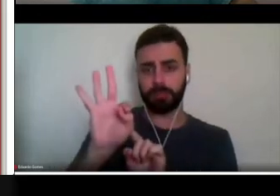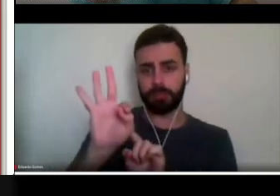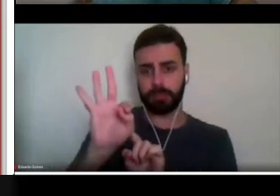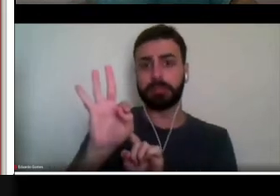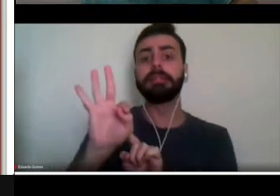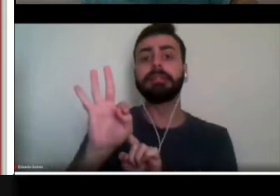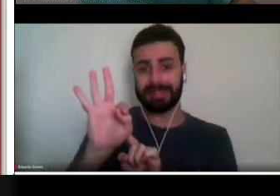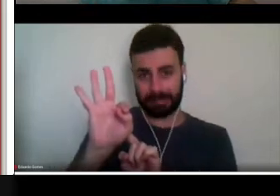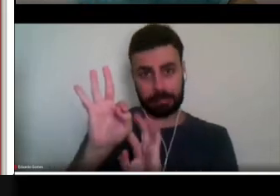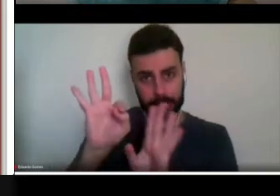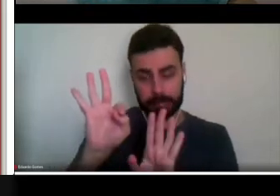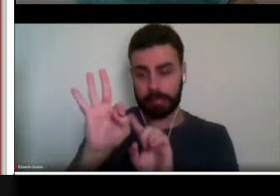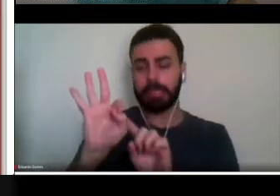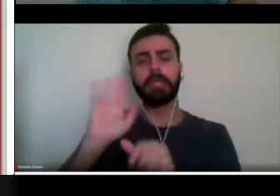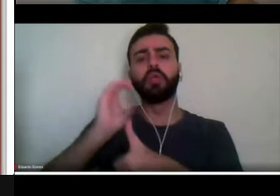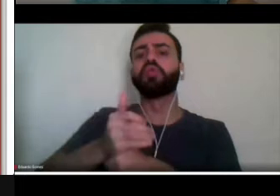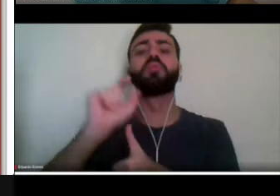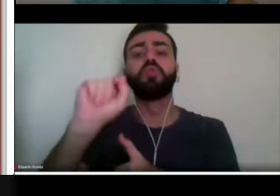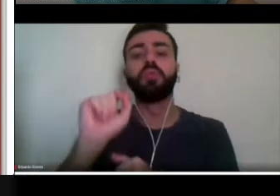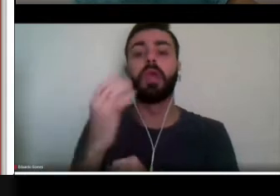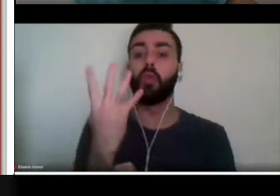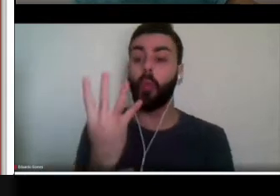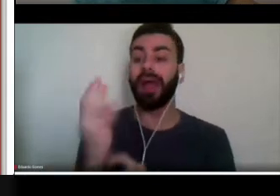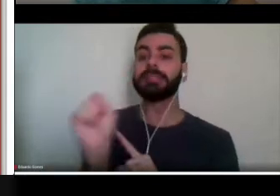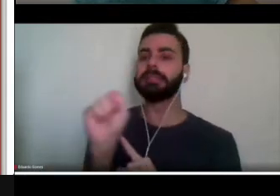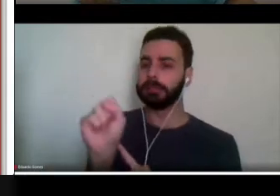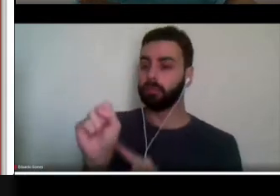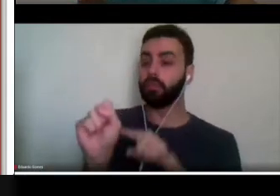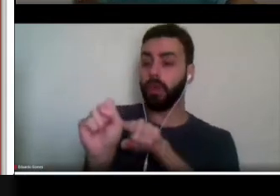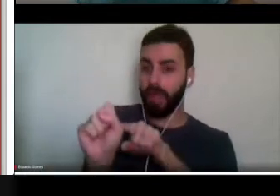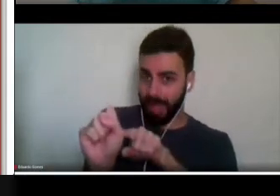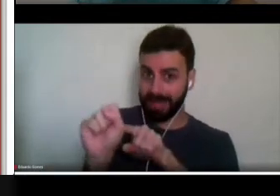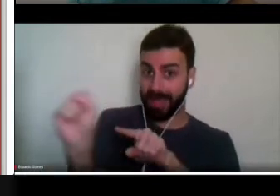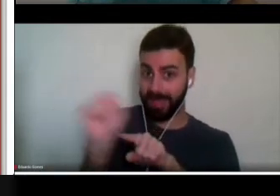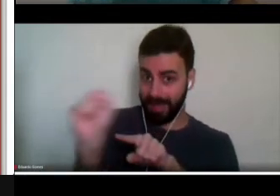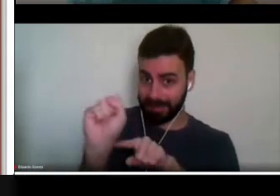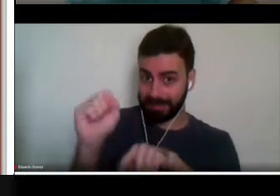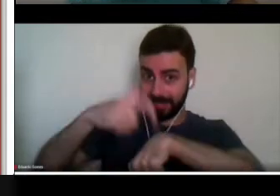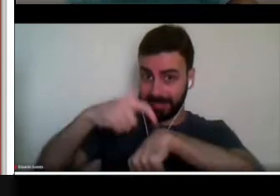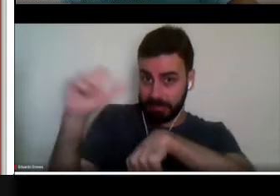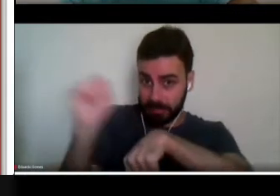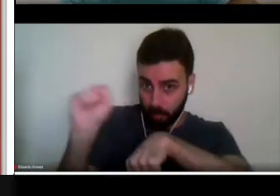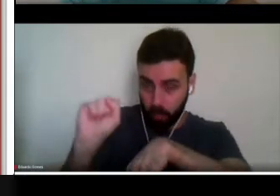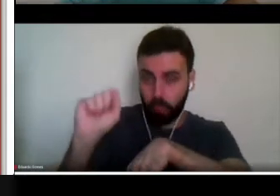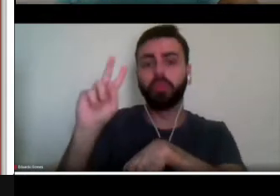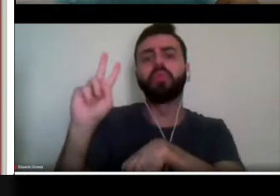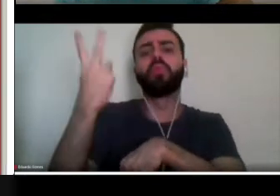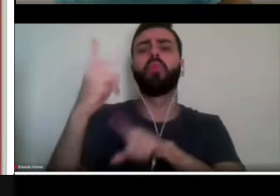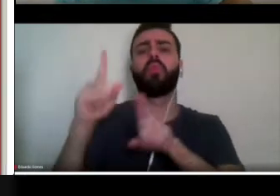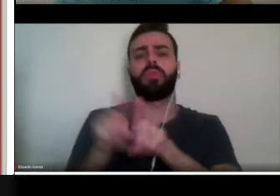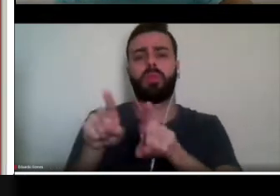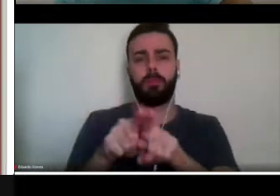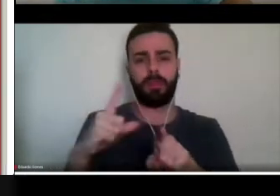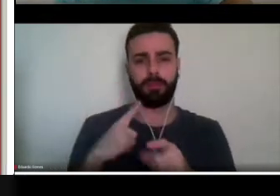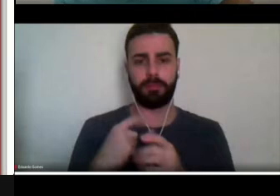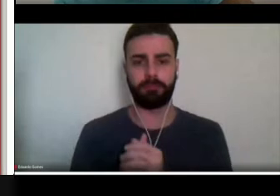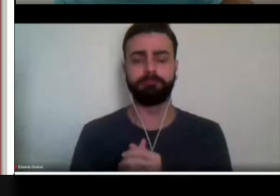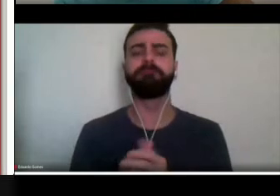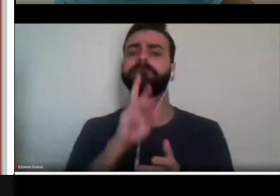4 segundos, tá? E aí, fazendo essa conta, você acha um ΔY1